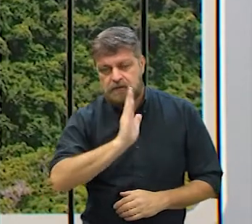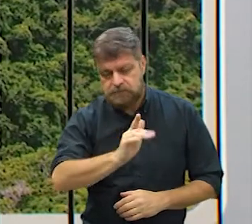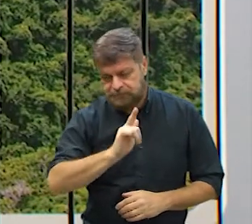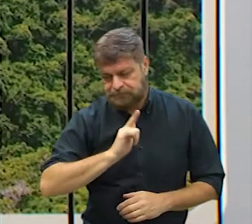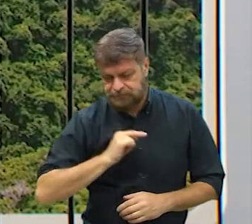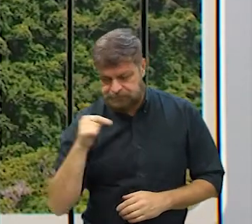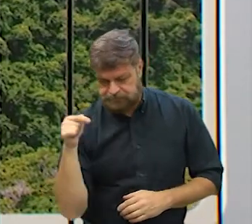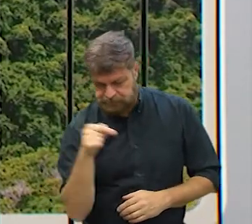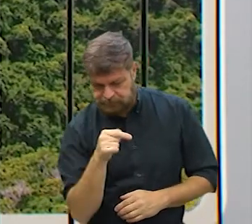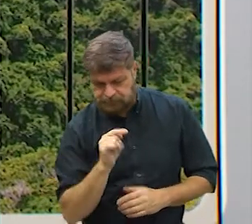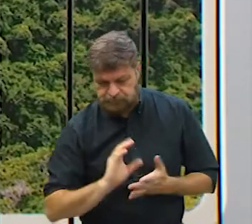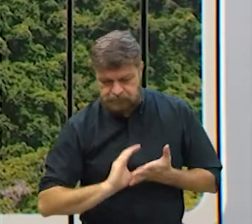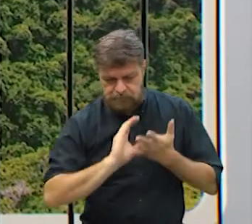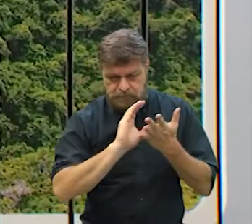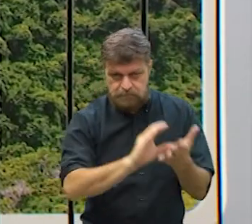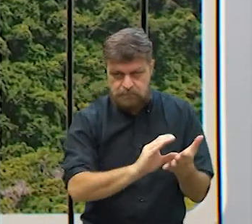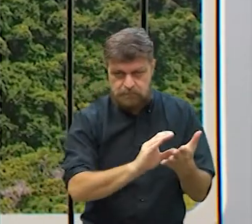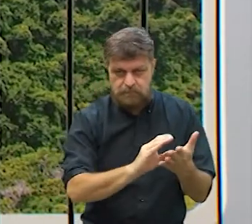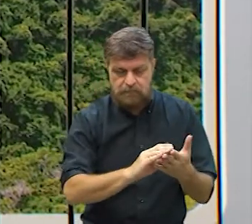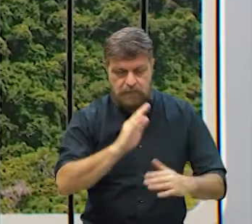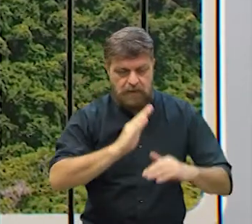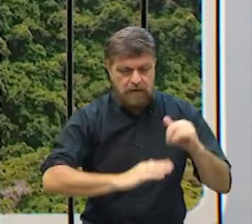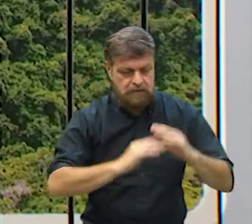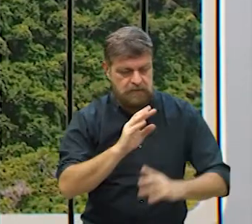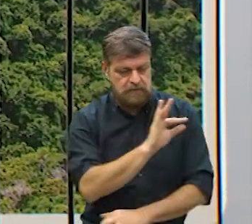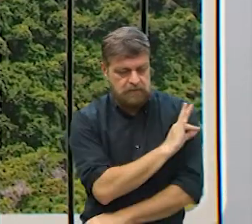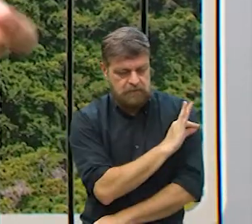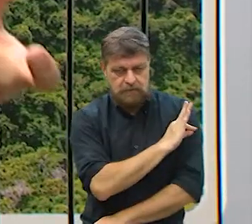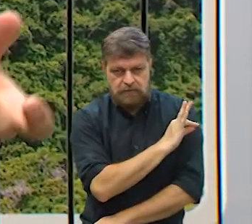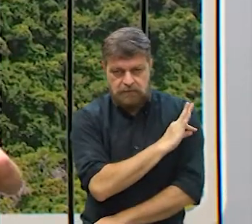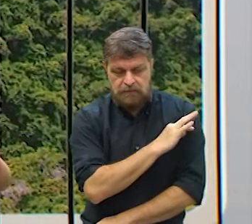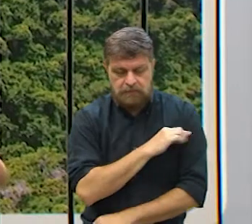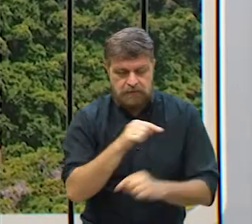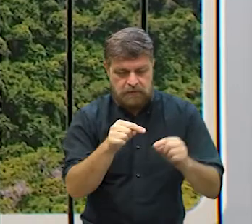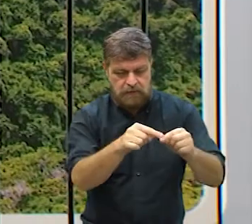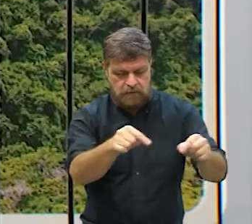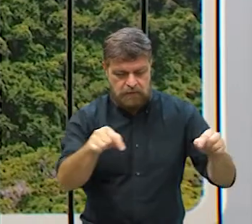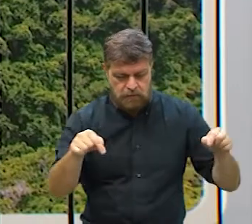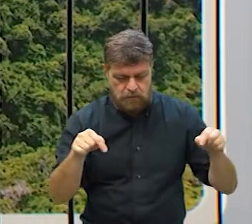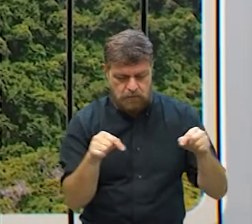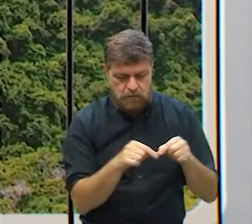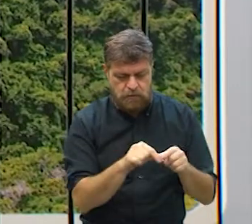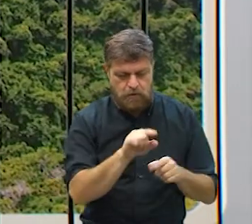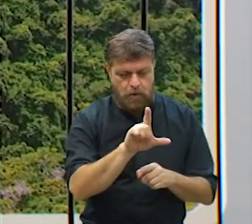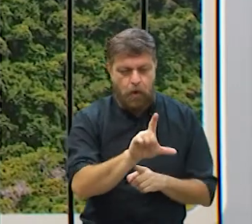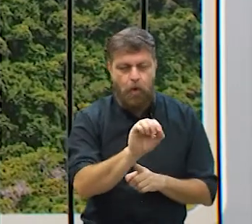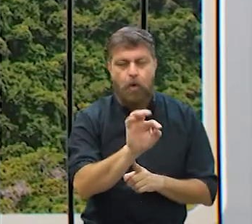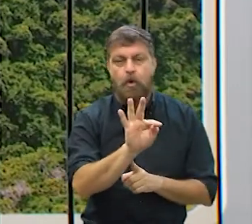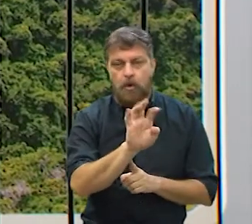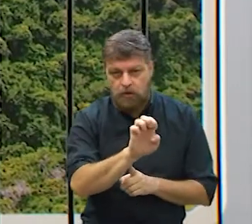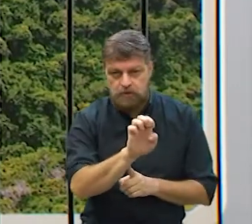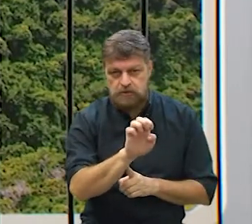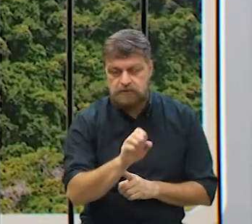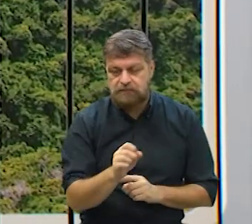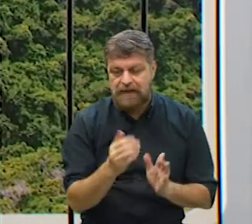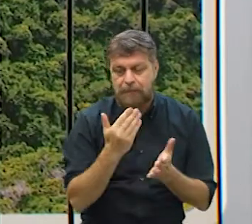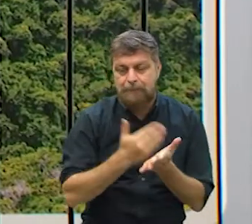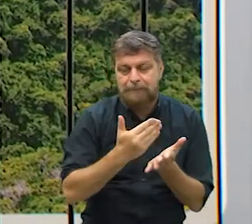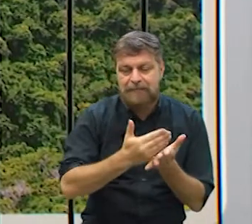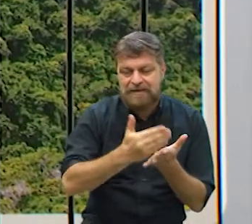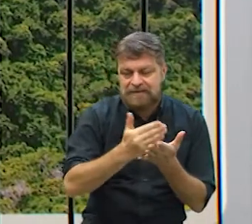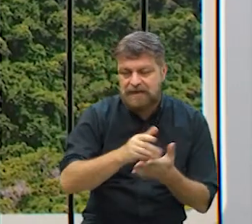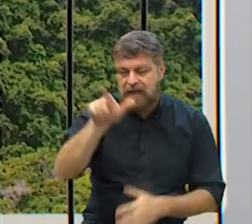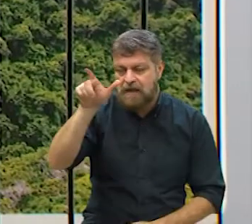tem aquele investimento do município que já vai estar embutido no preço do lote e vai financiar aquele lote para a